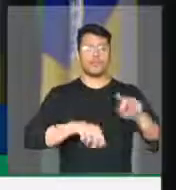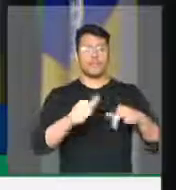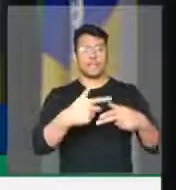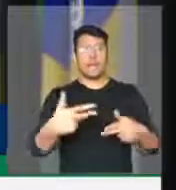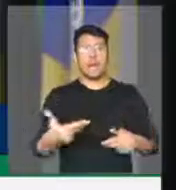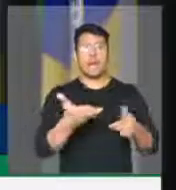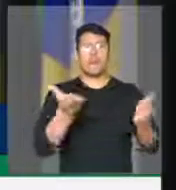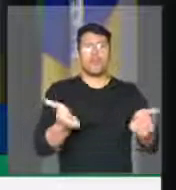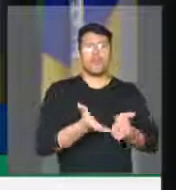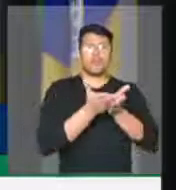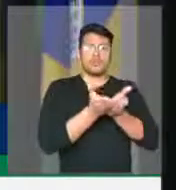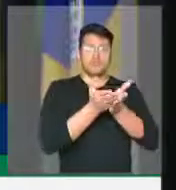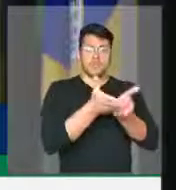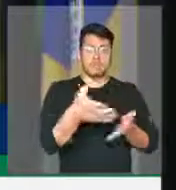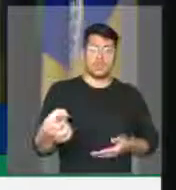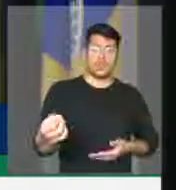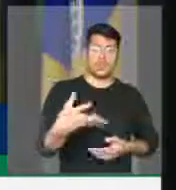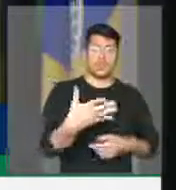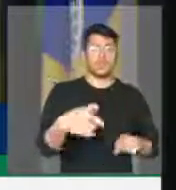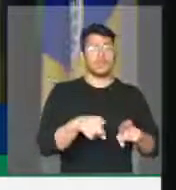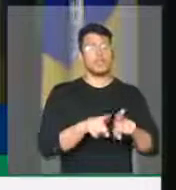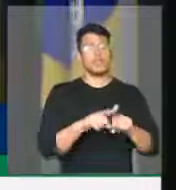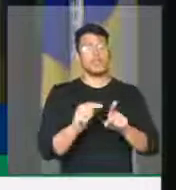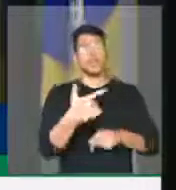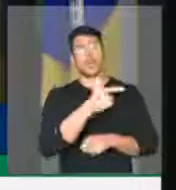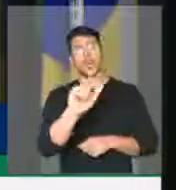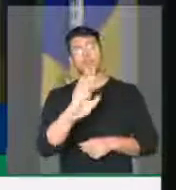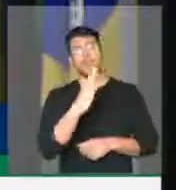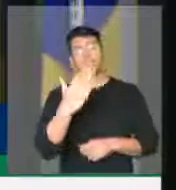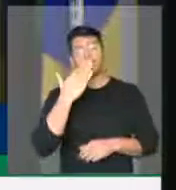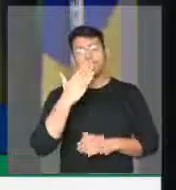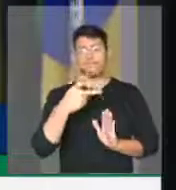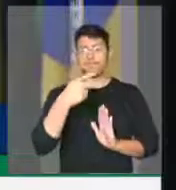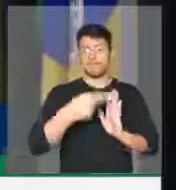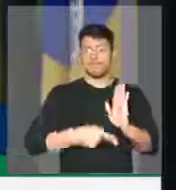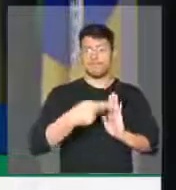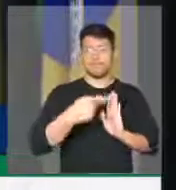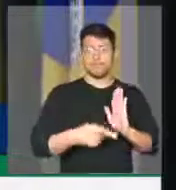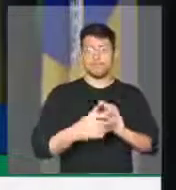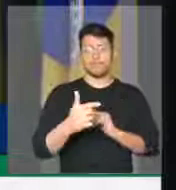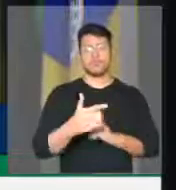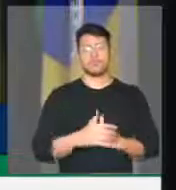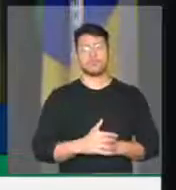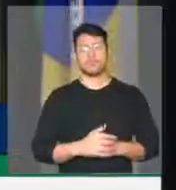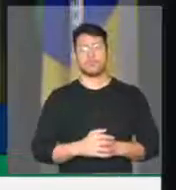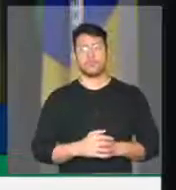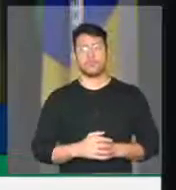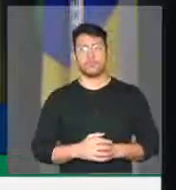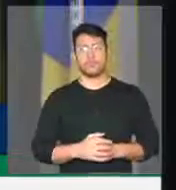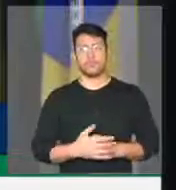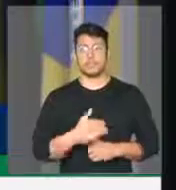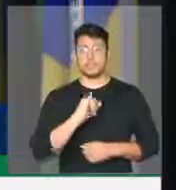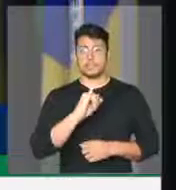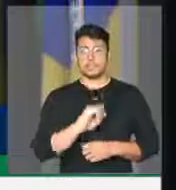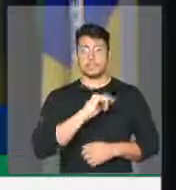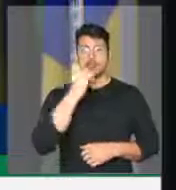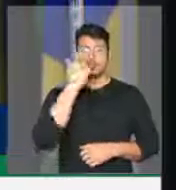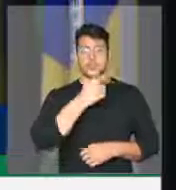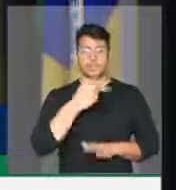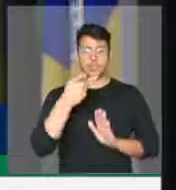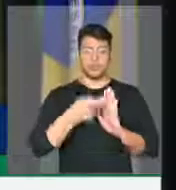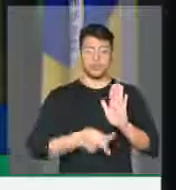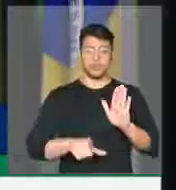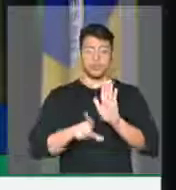da Marinha, mas também para outros projetos, inclusive os das demais forças, caso o projeto de lei avance